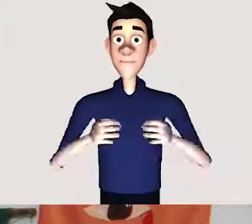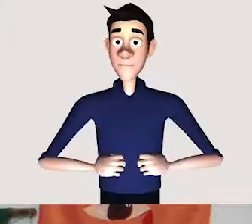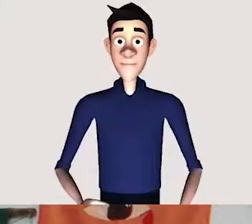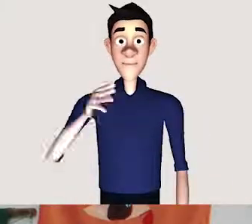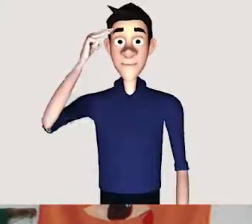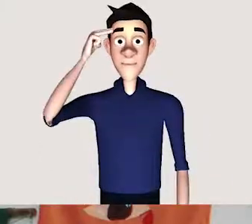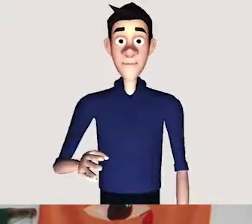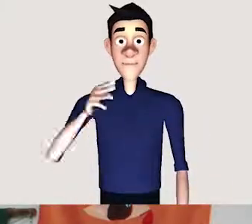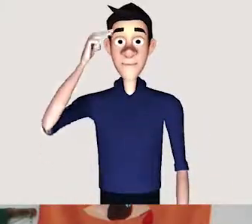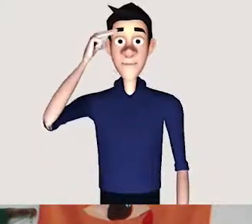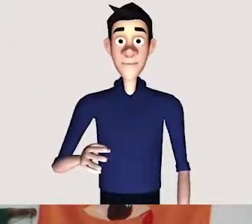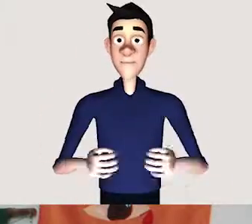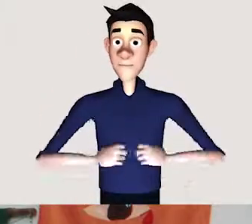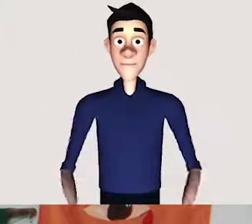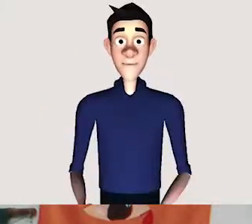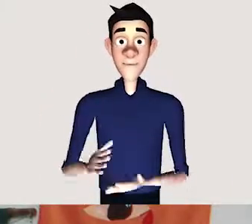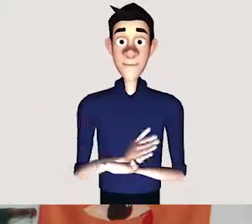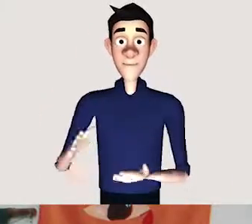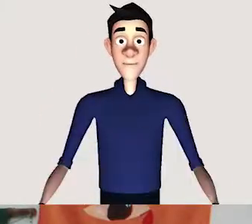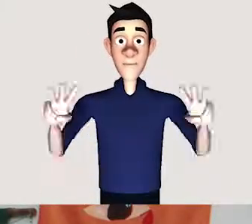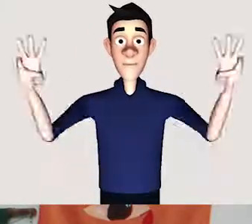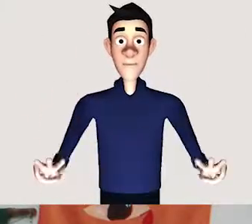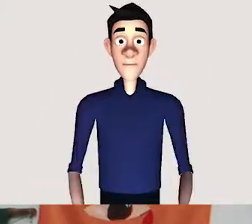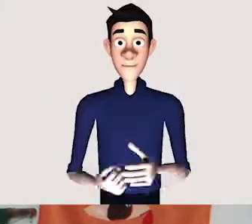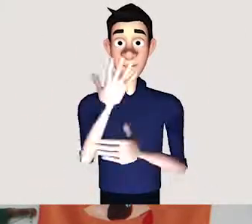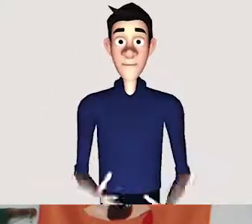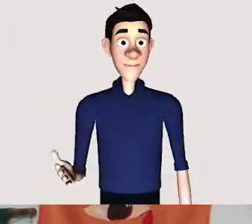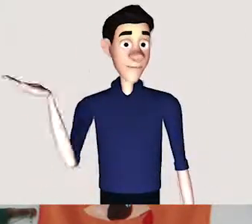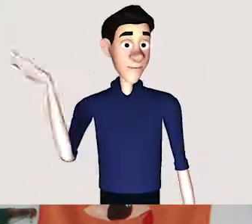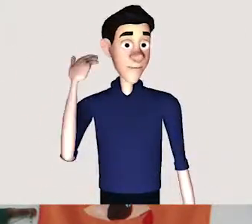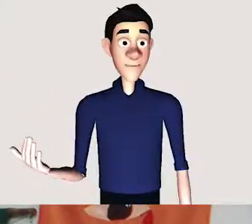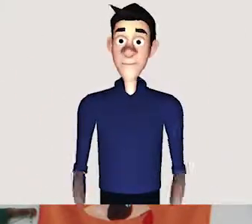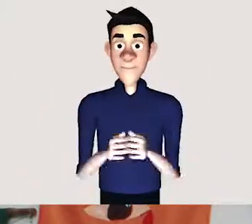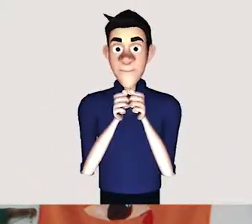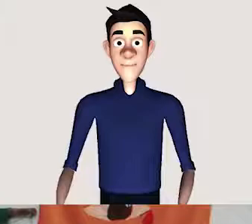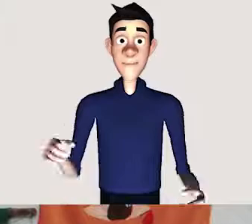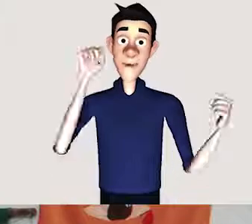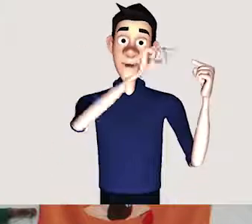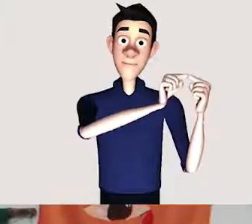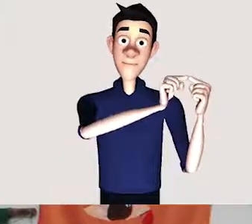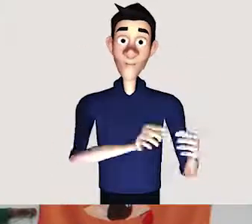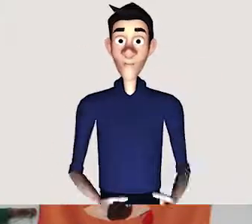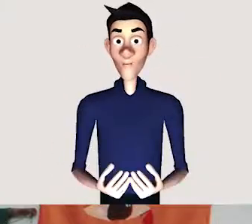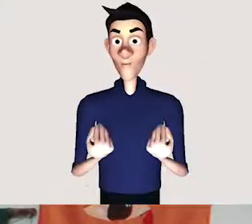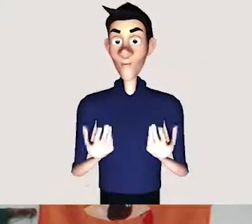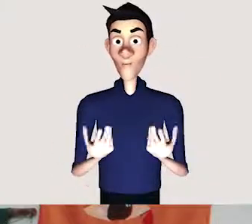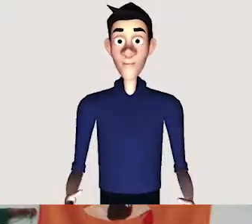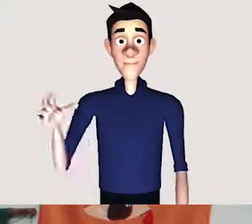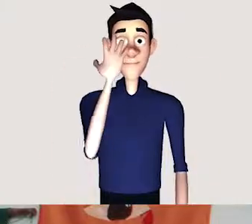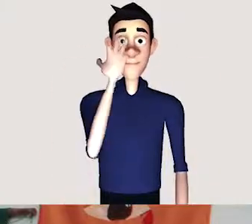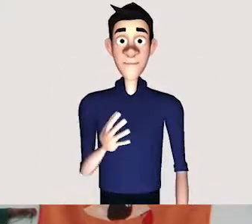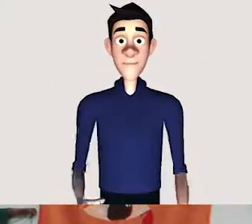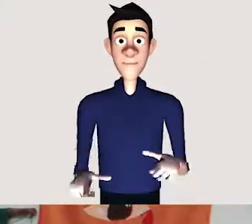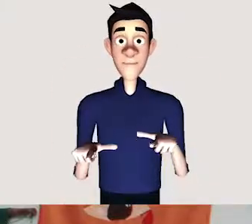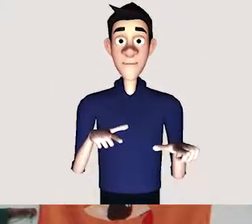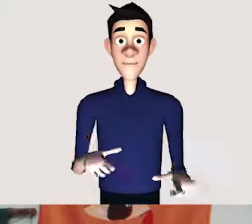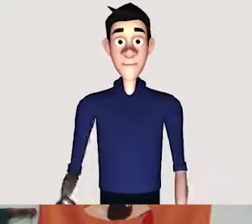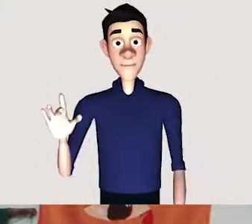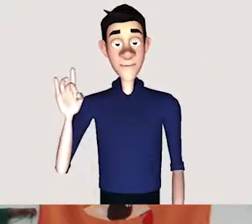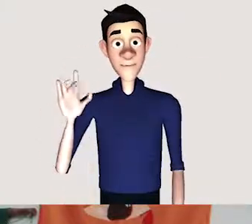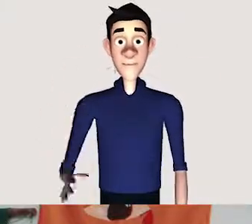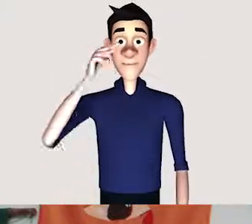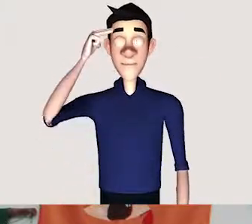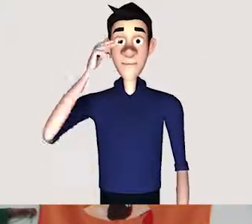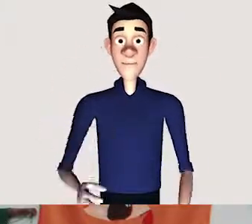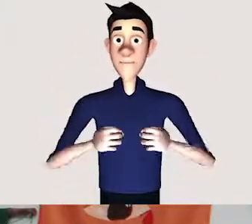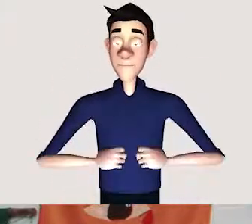poder. Alguns museus surgem com um objetivo muito definido de trabalhar apenas